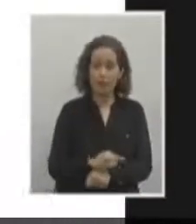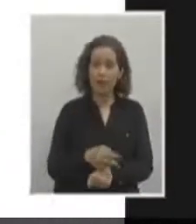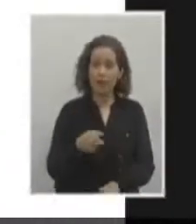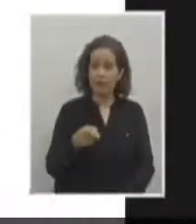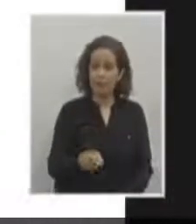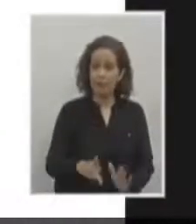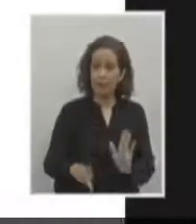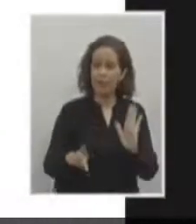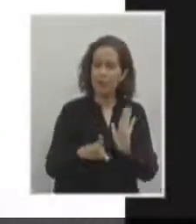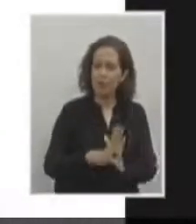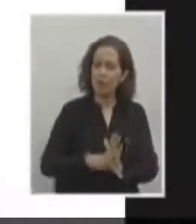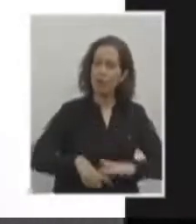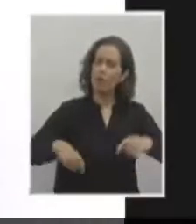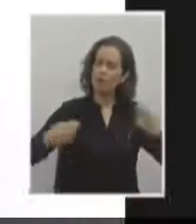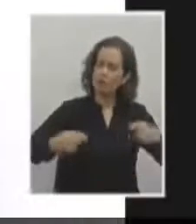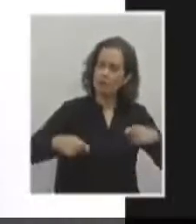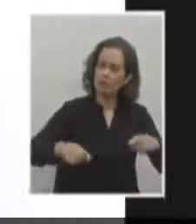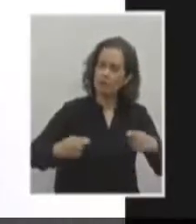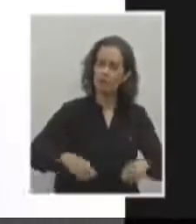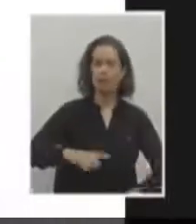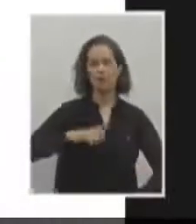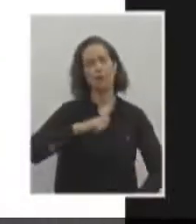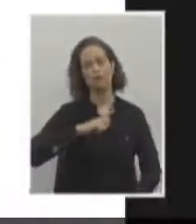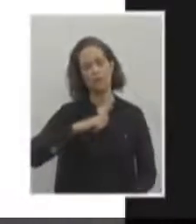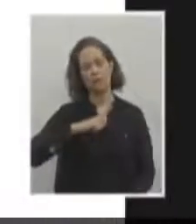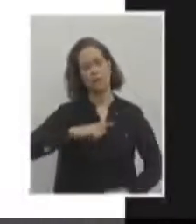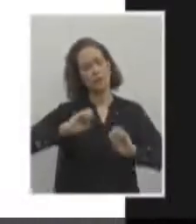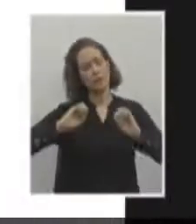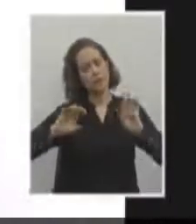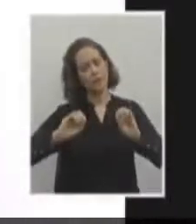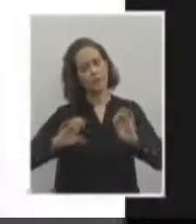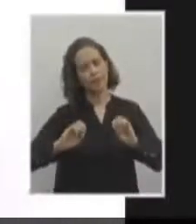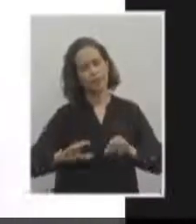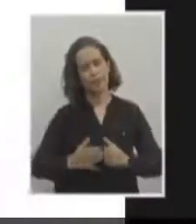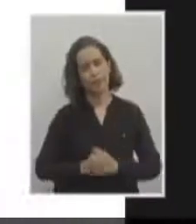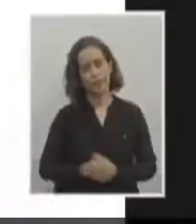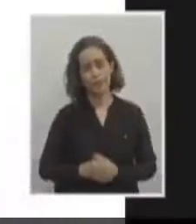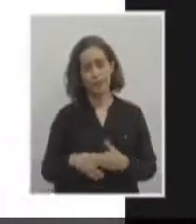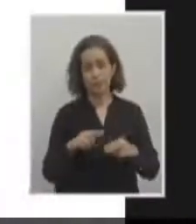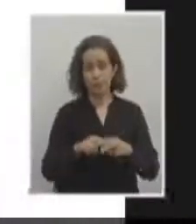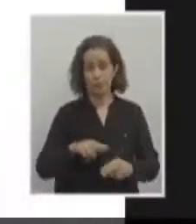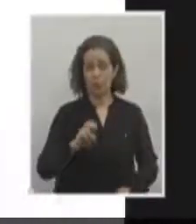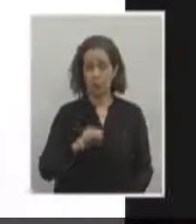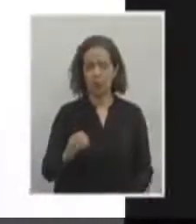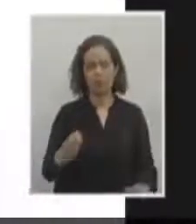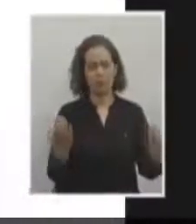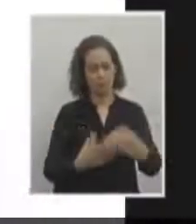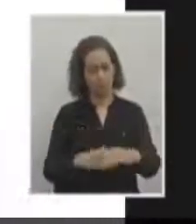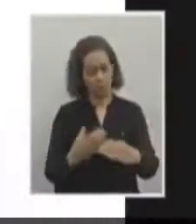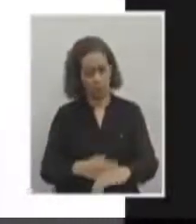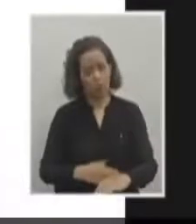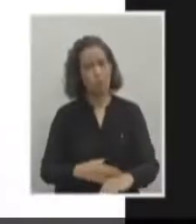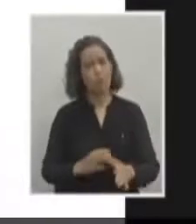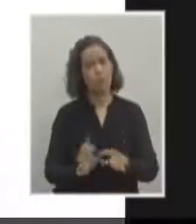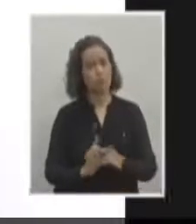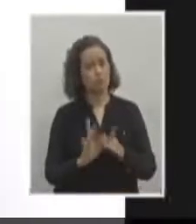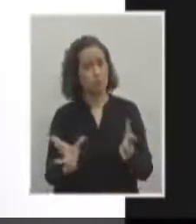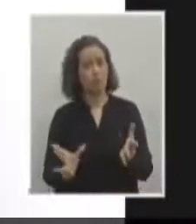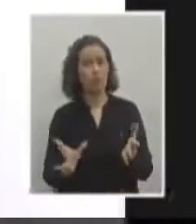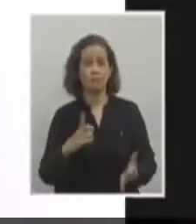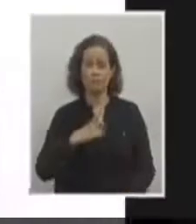a necessidade que nós temos na educação. Por isso que nós abrimos o concurso e fizemos a nomeação. Então, a